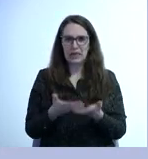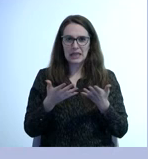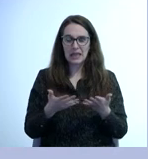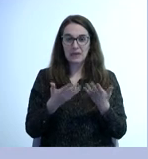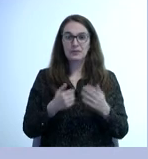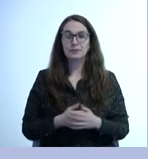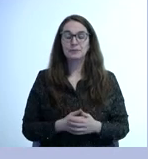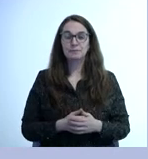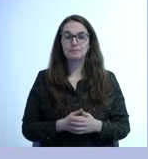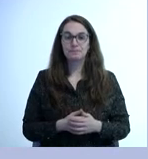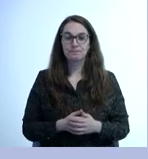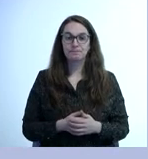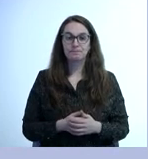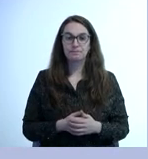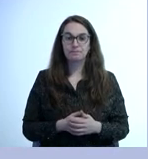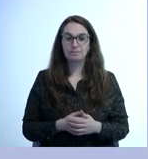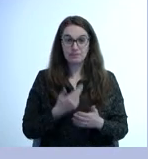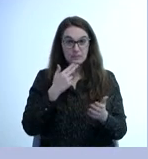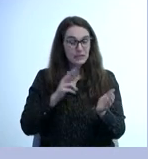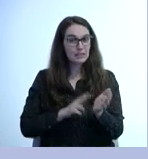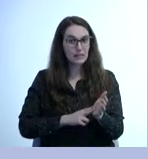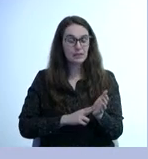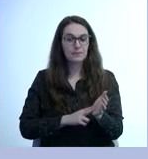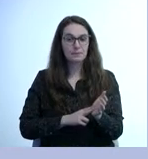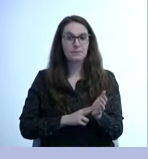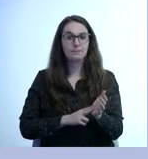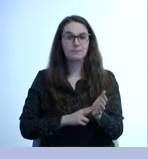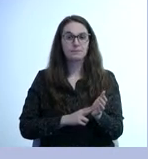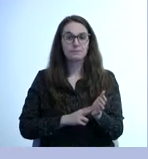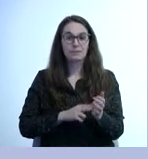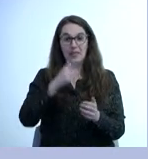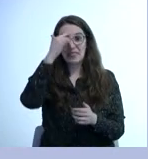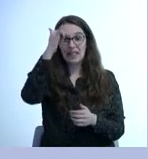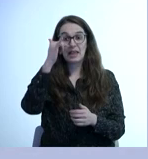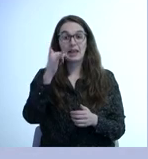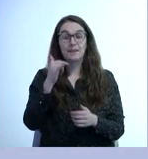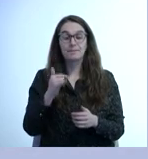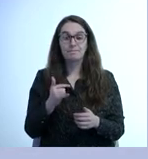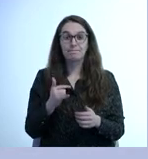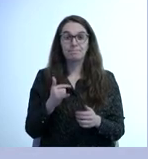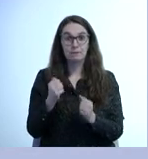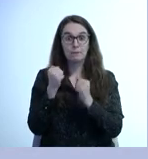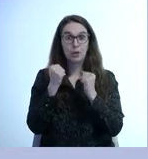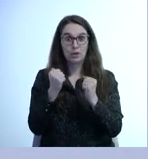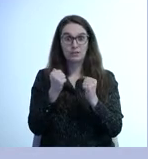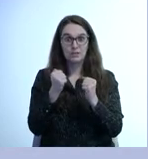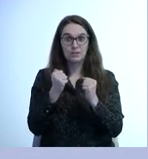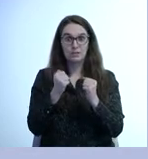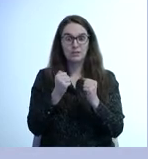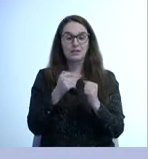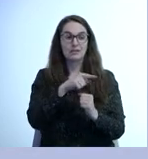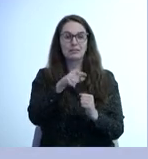mas a verdade é que a ideia que era forte foi do João